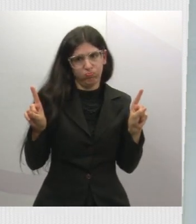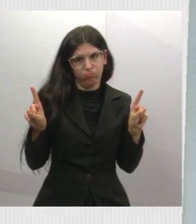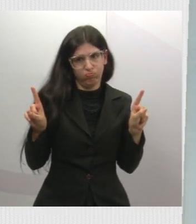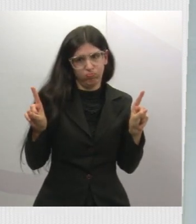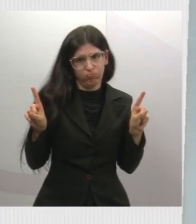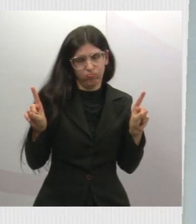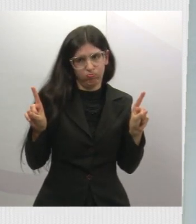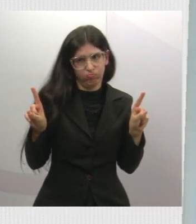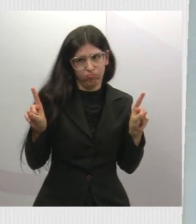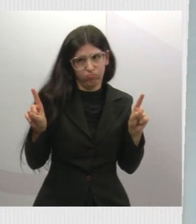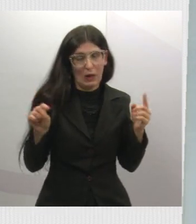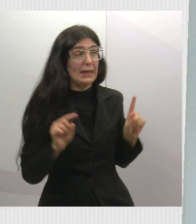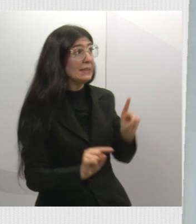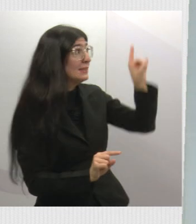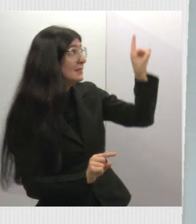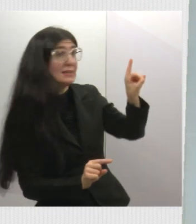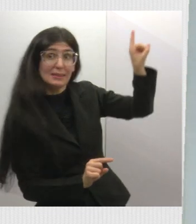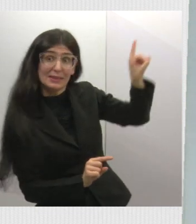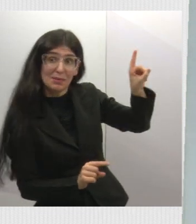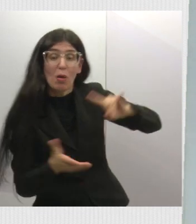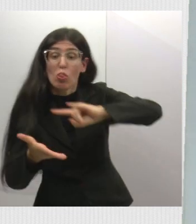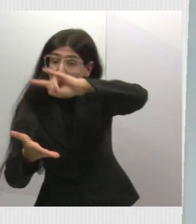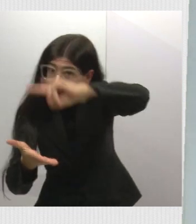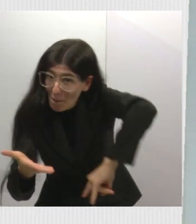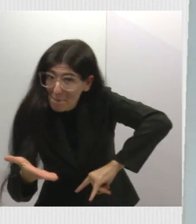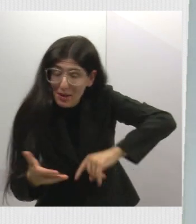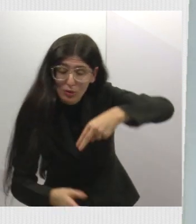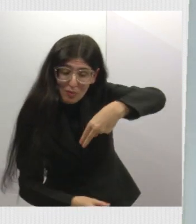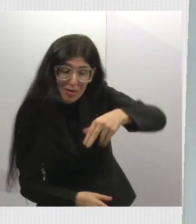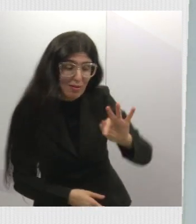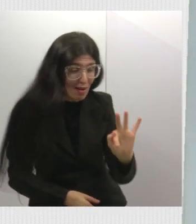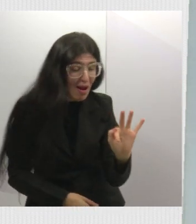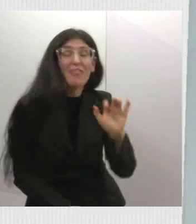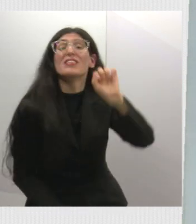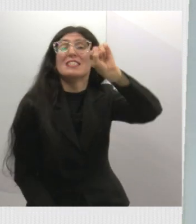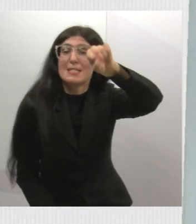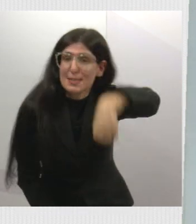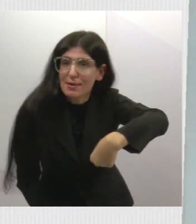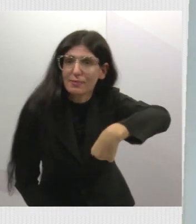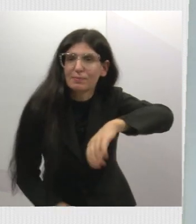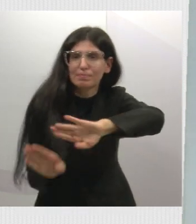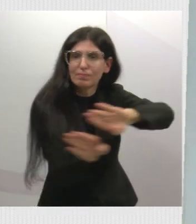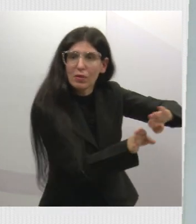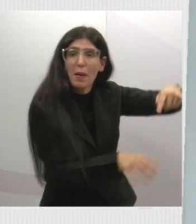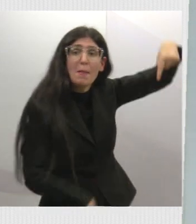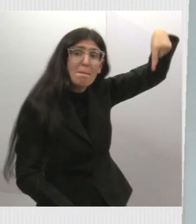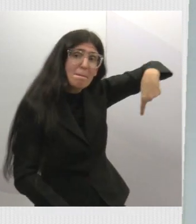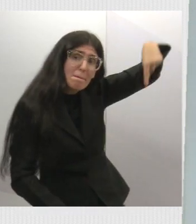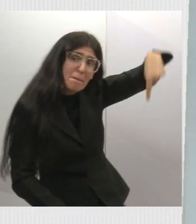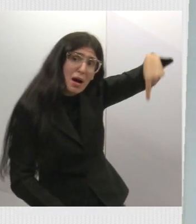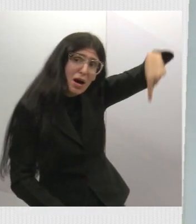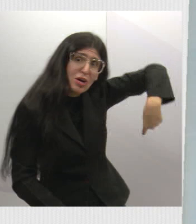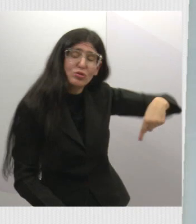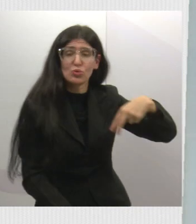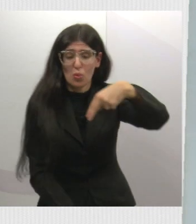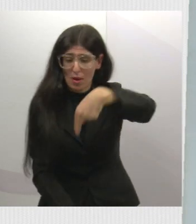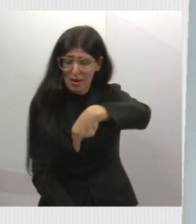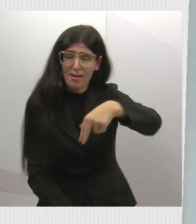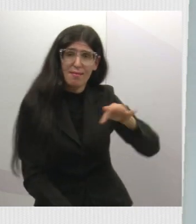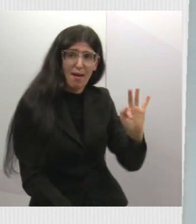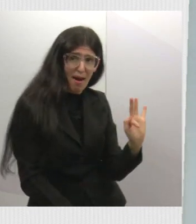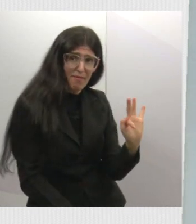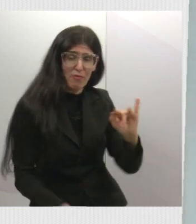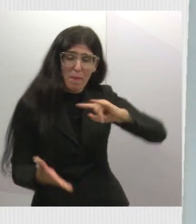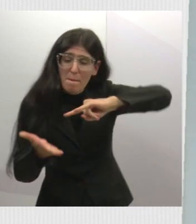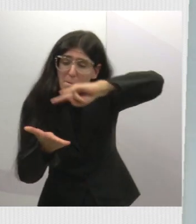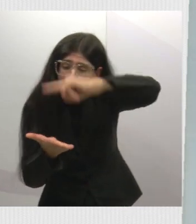cima estava processado. Este não estava processado. E quer dizer a palavra não